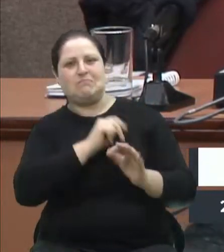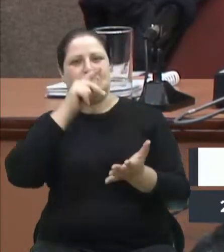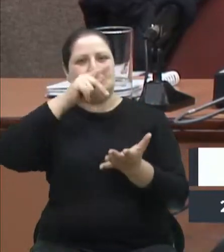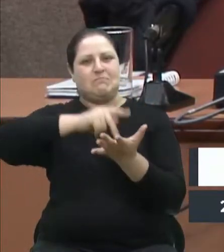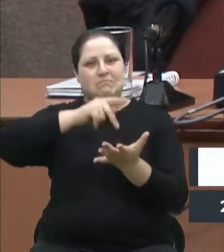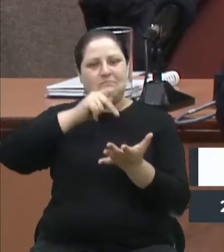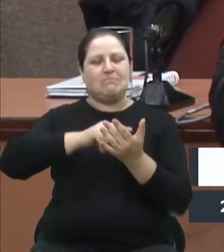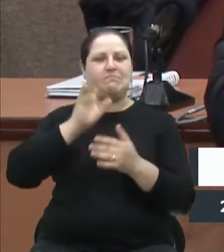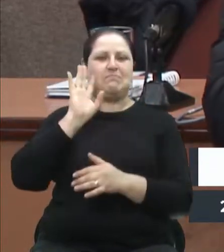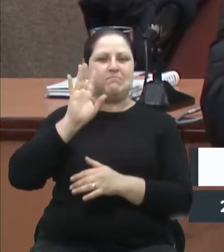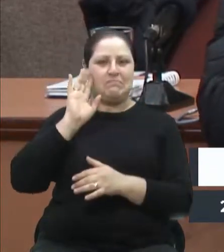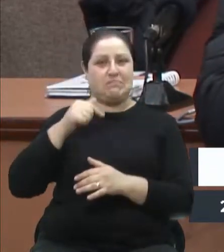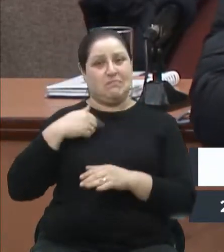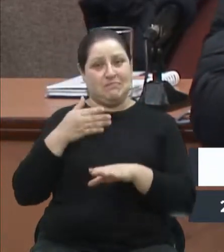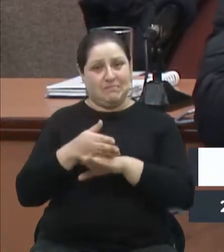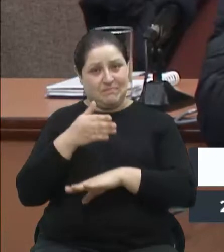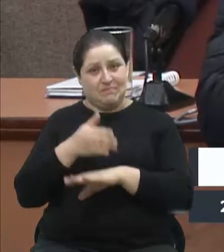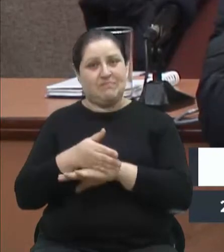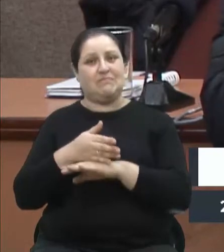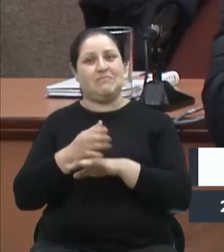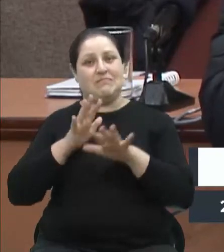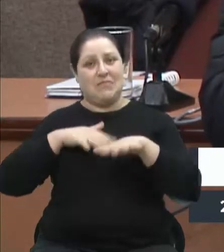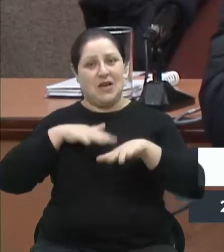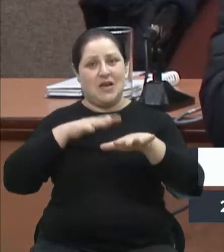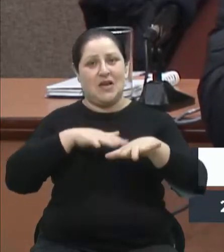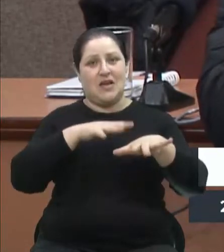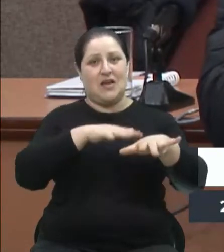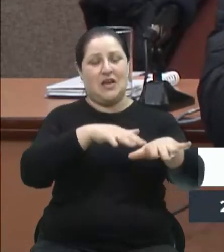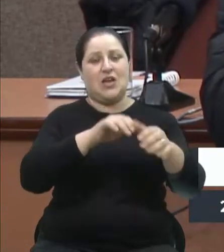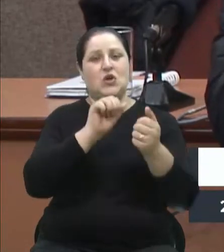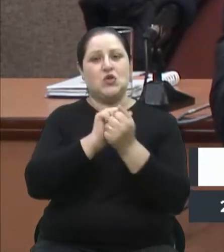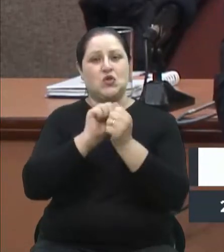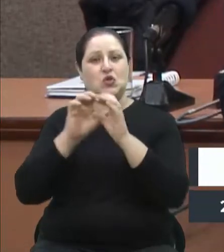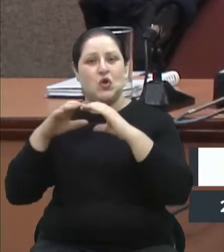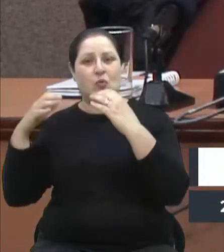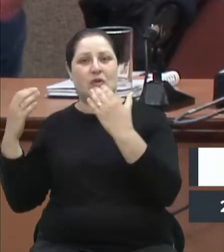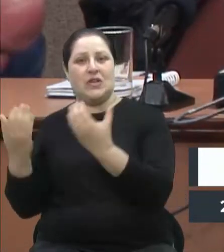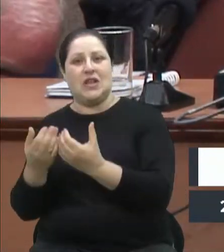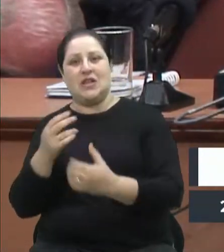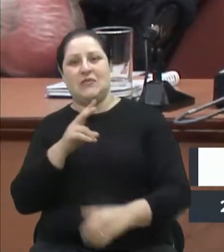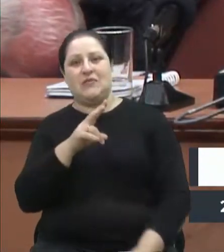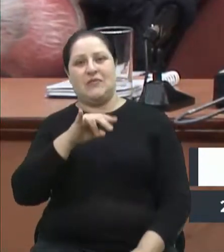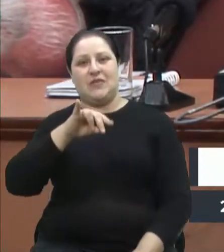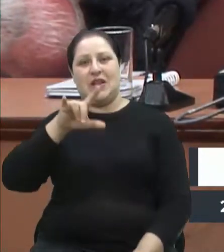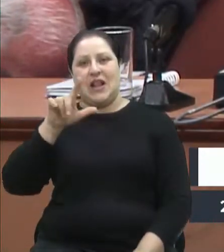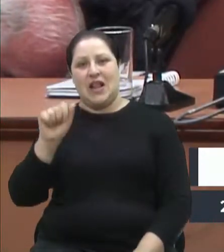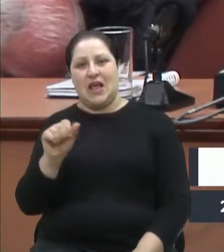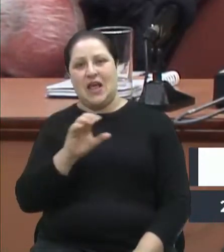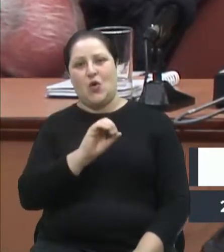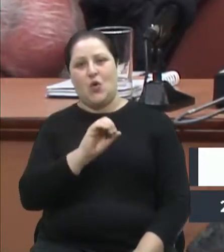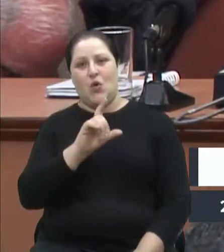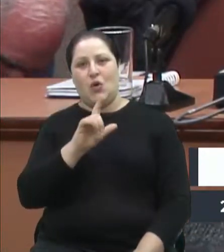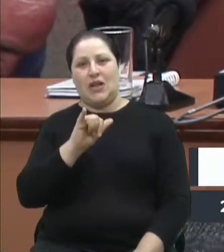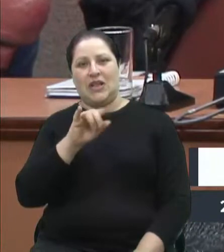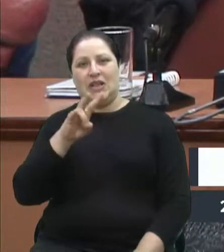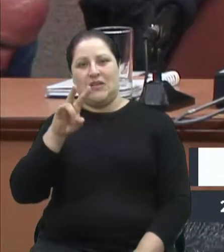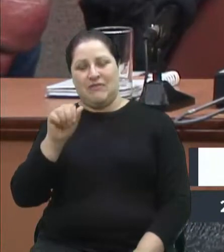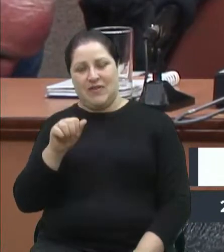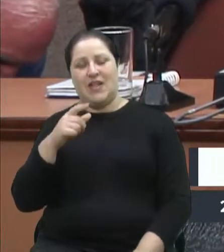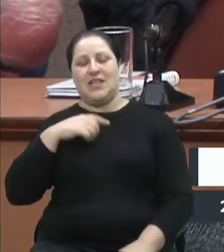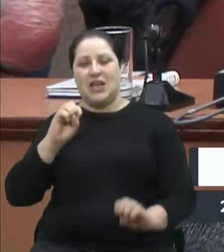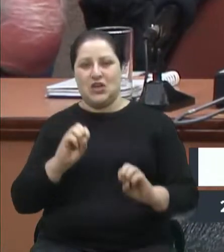legal tive participando inclusive no desfile junto à comunidade Vila oliva e podemos larter shows de